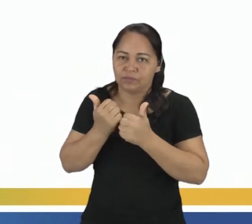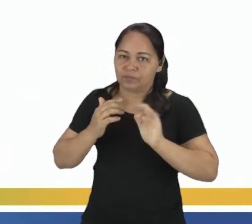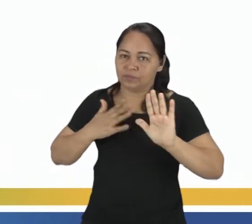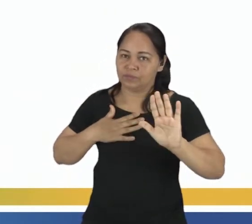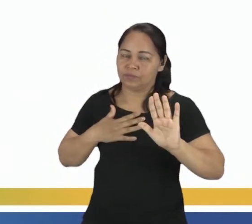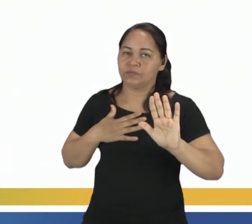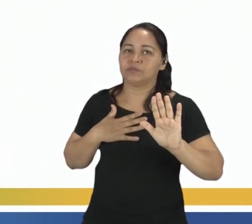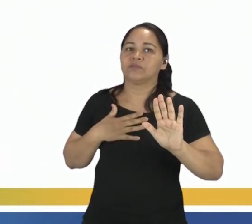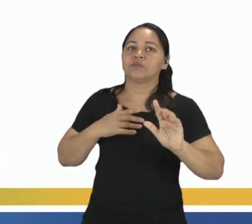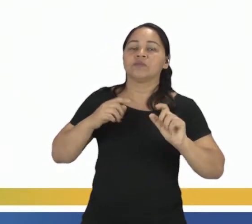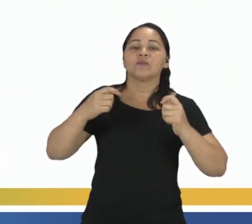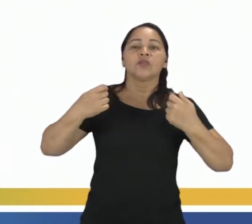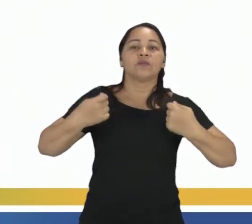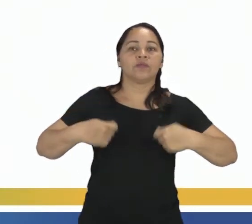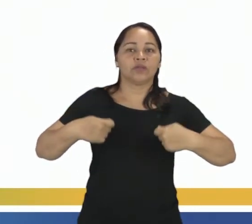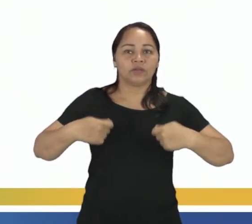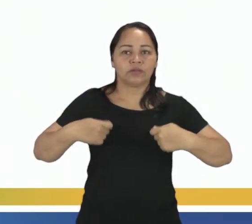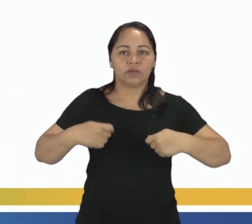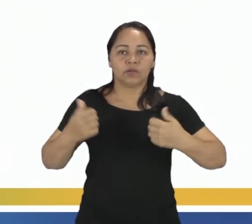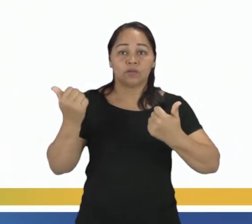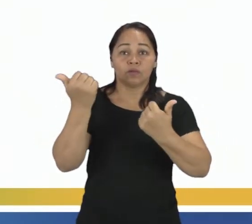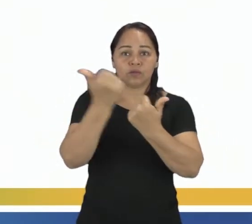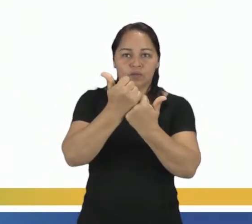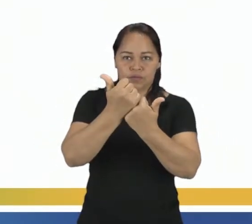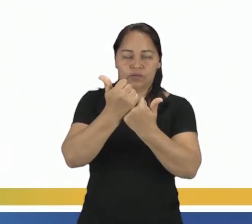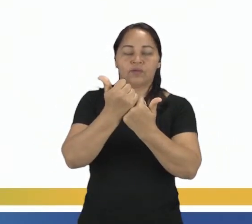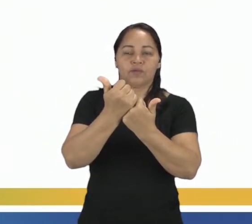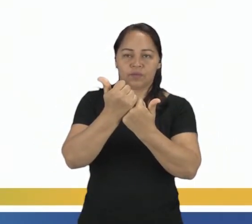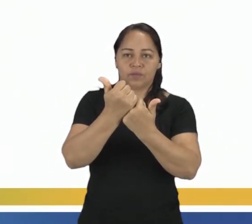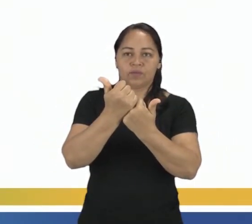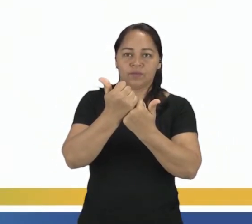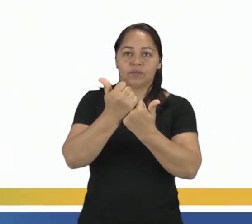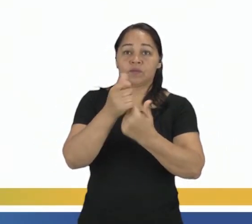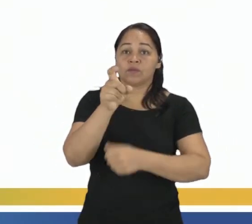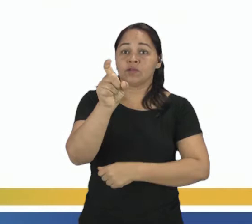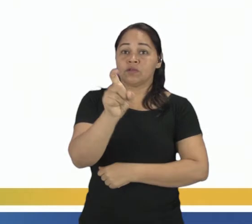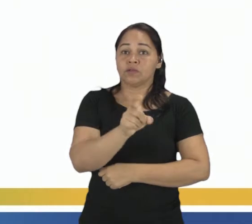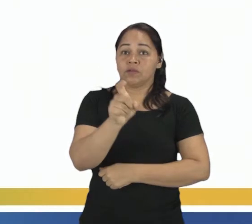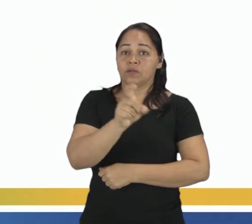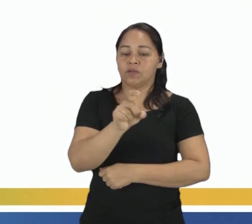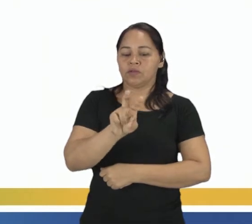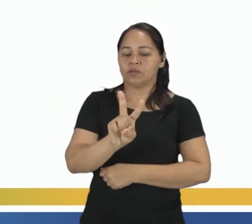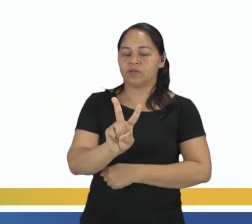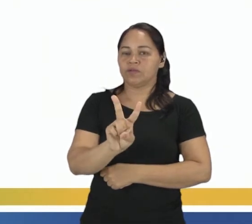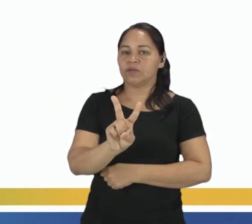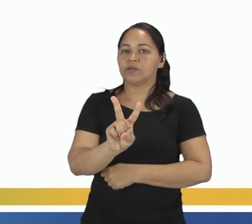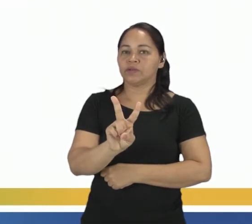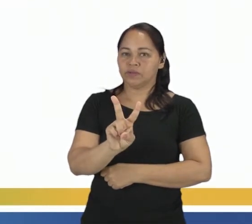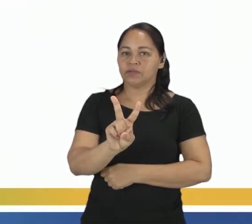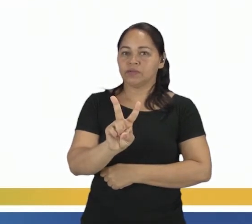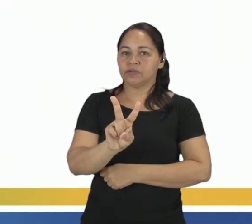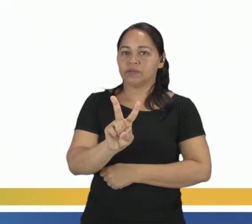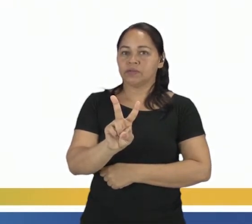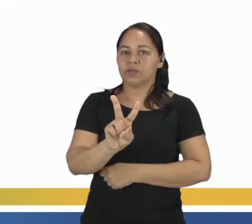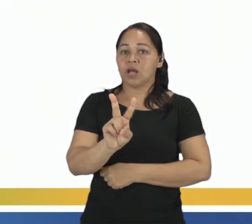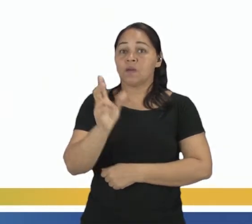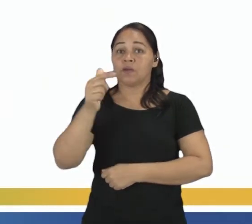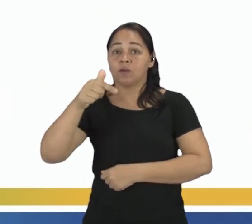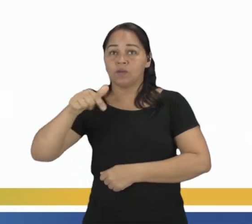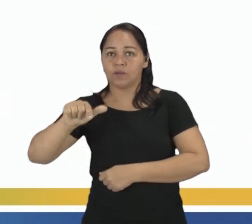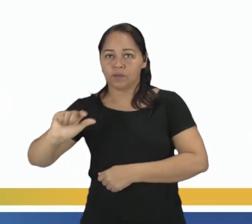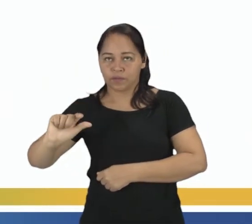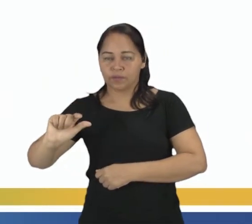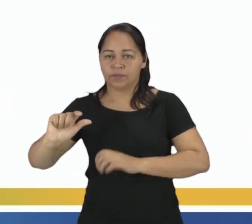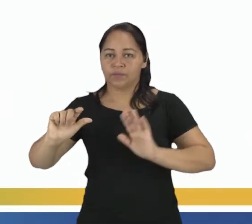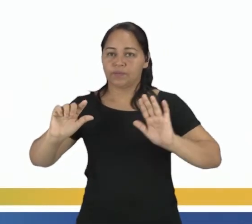do vértice, você pode substituir o x do vértice na função de segundo grau,